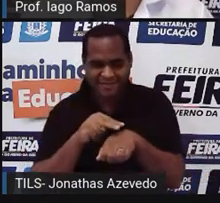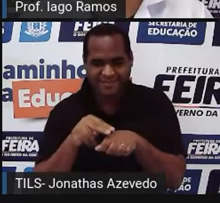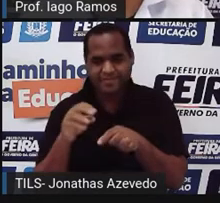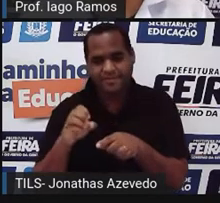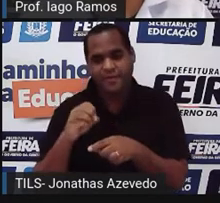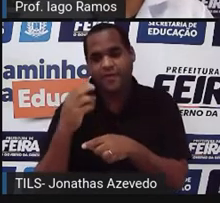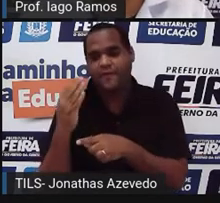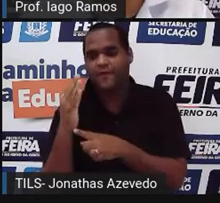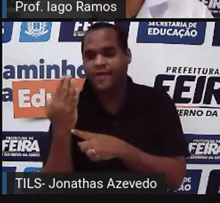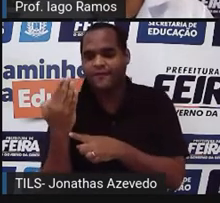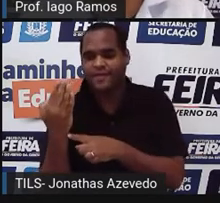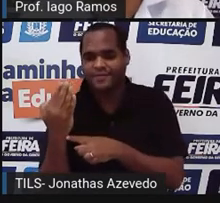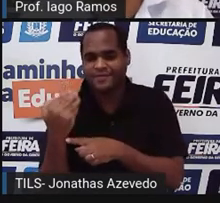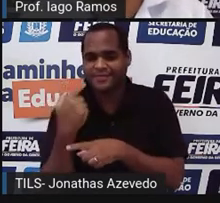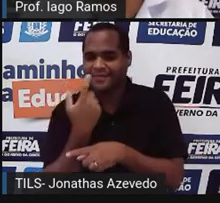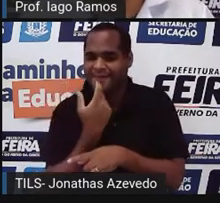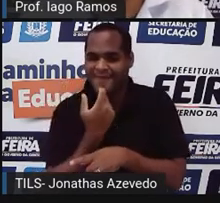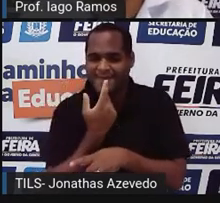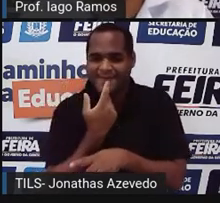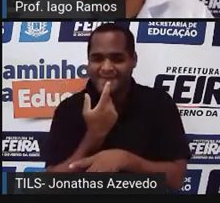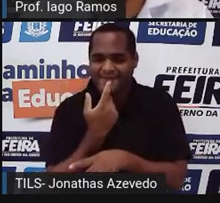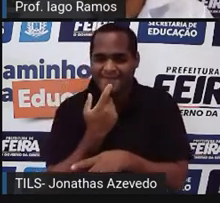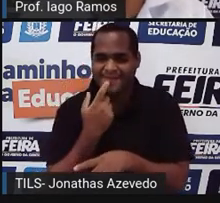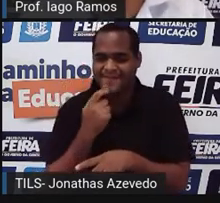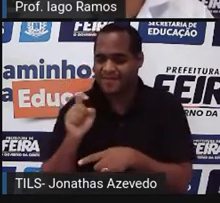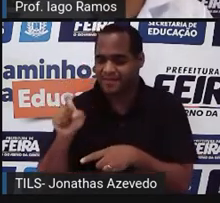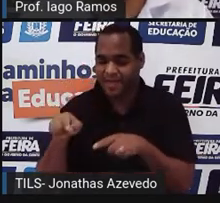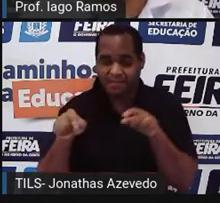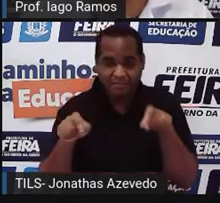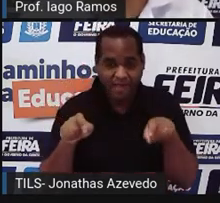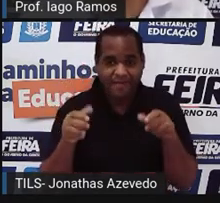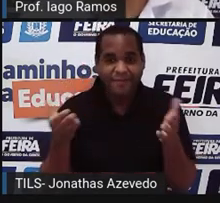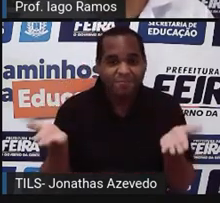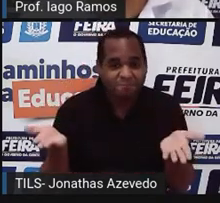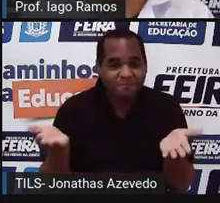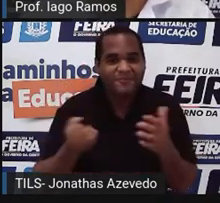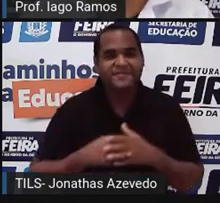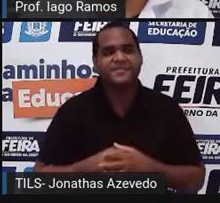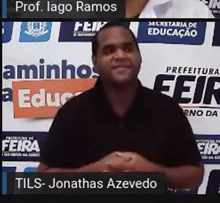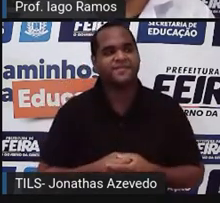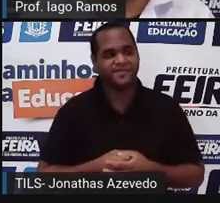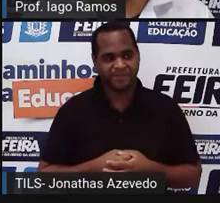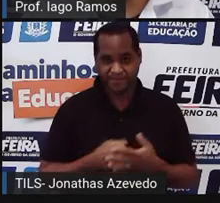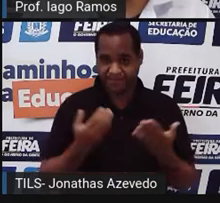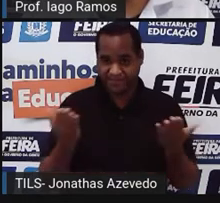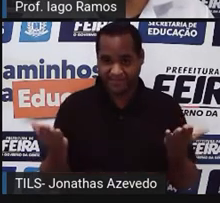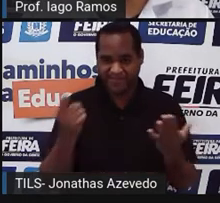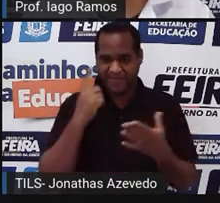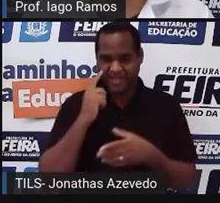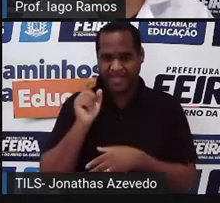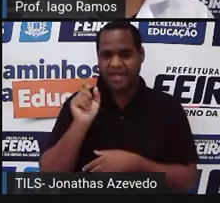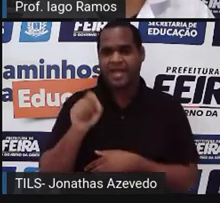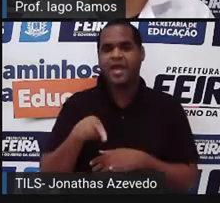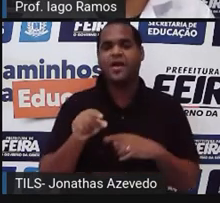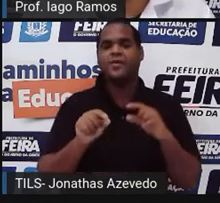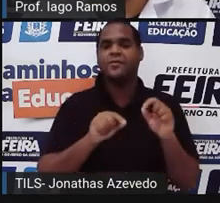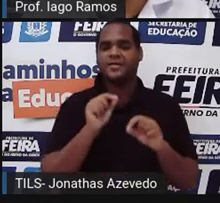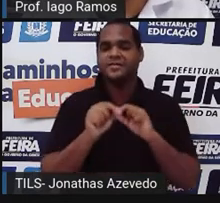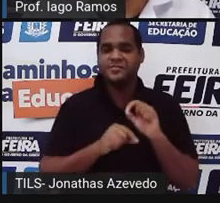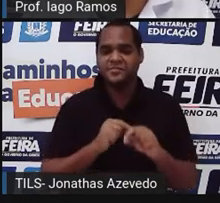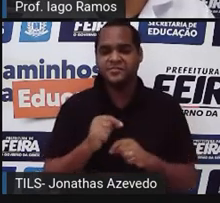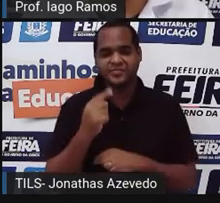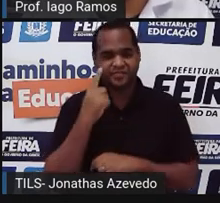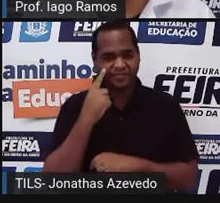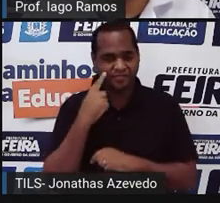ou se ela é falsa, o botãozinho vermelho, tá bom? Então, a afirmação é a seguinte.